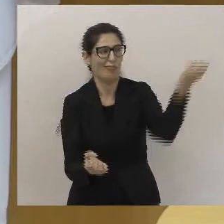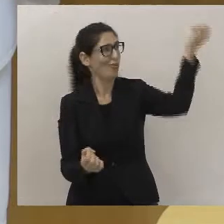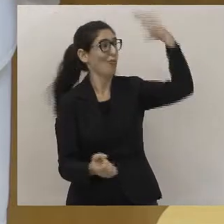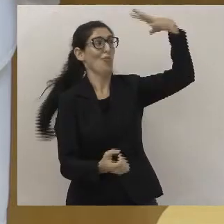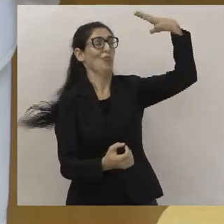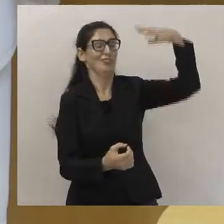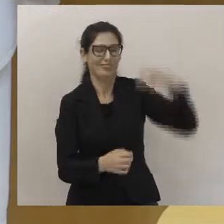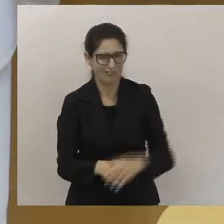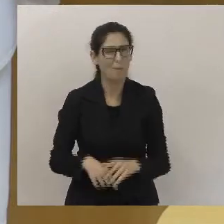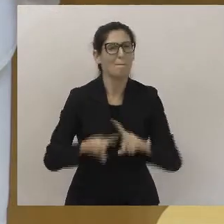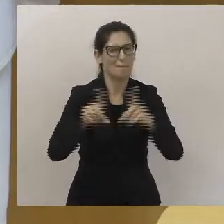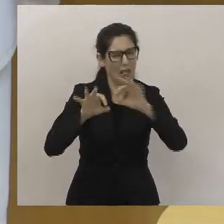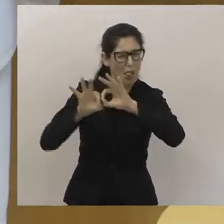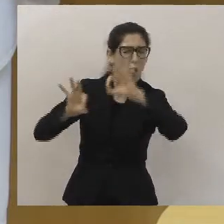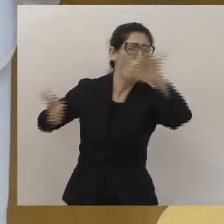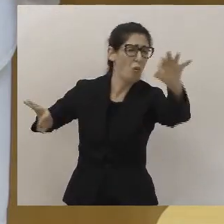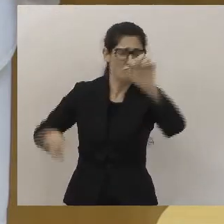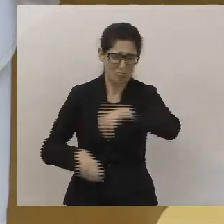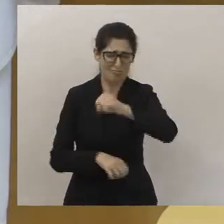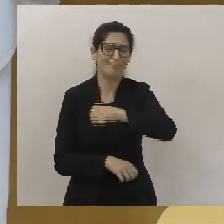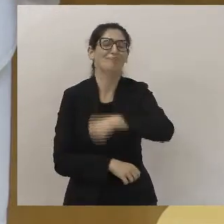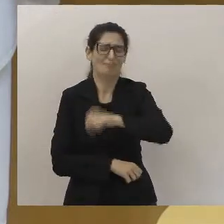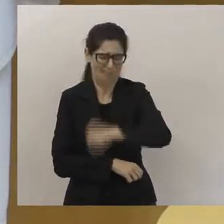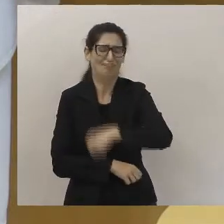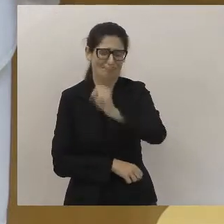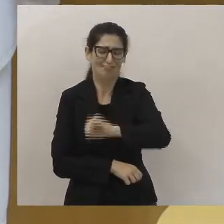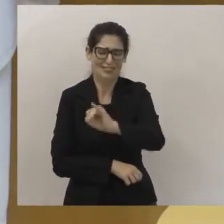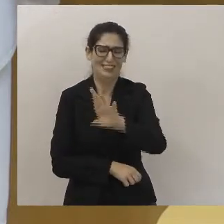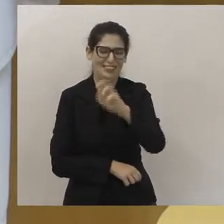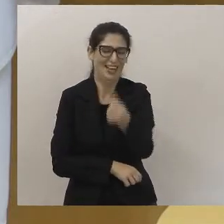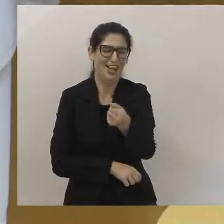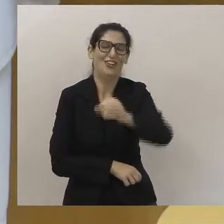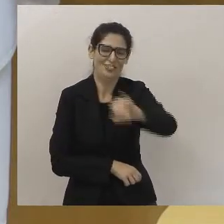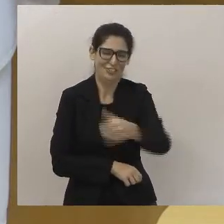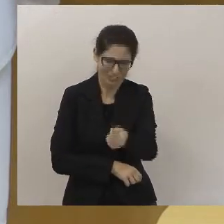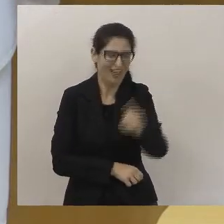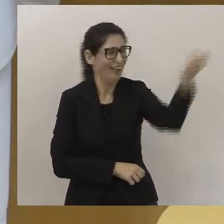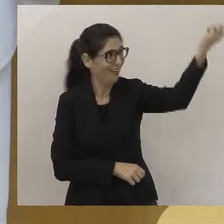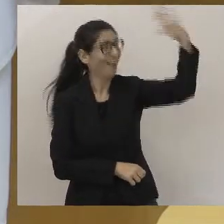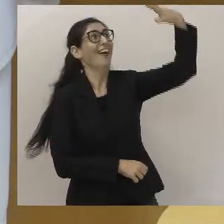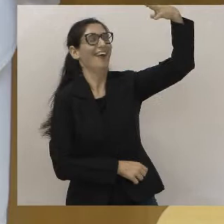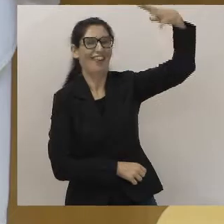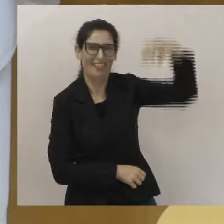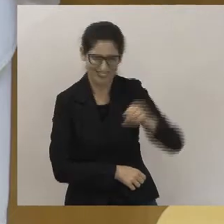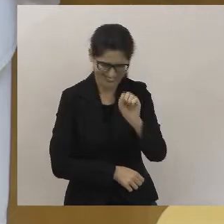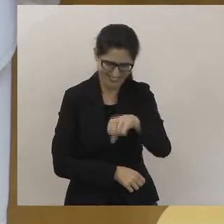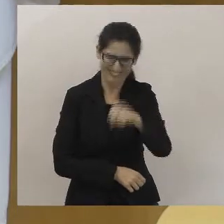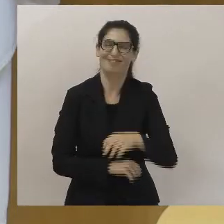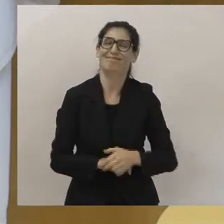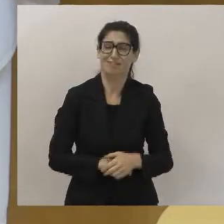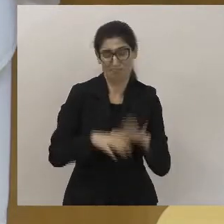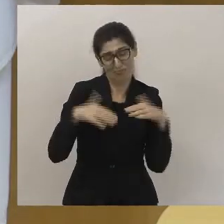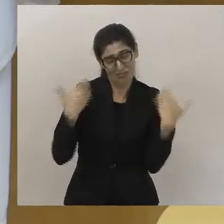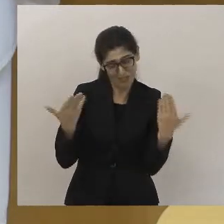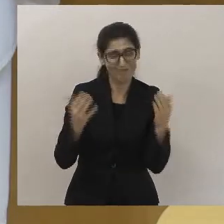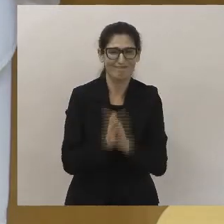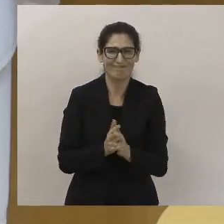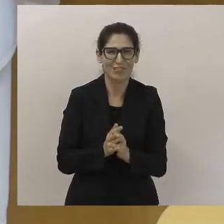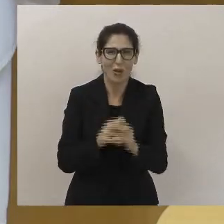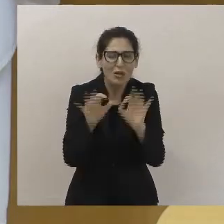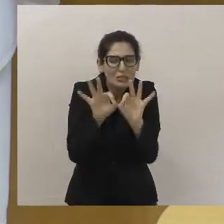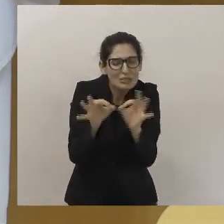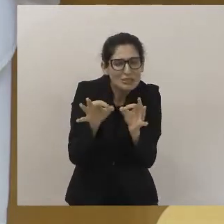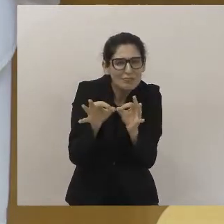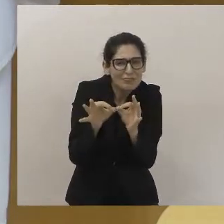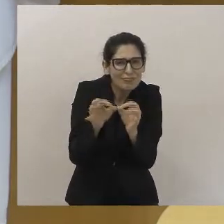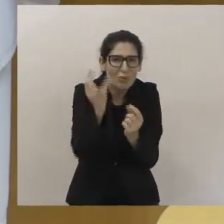e chegou na frente da casa dele então é nas pequenas coisas que nós vamos fazer grande coisa para nossa cidade a careira